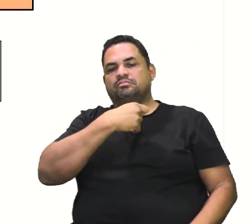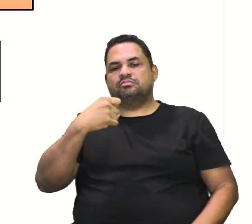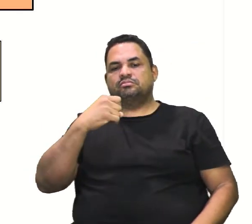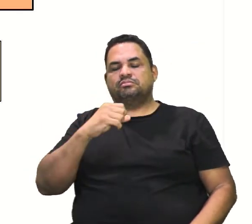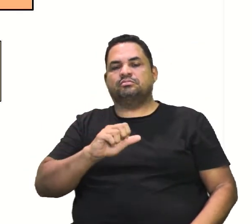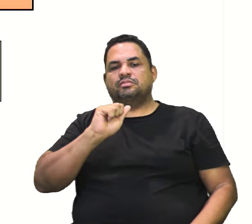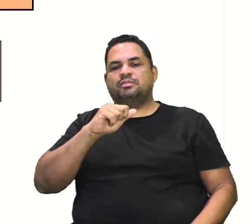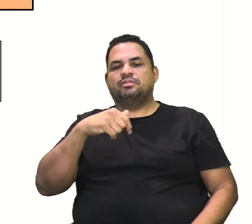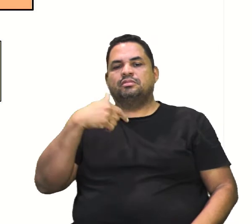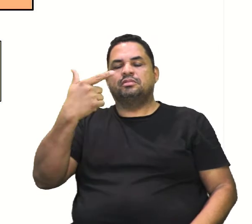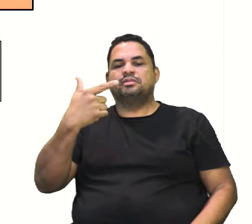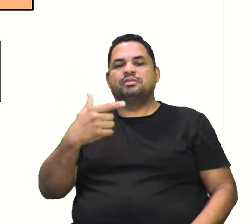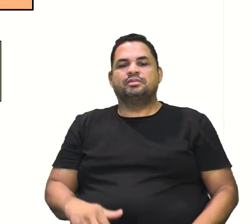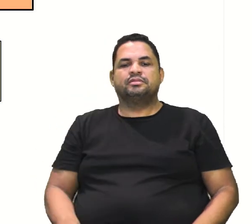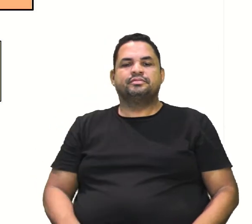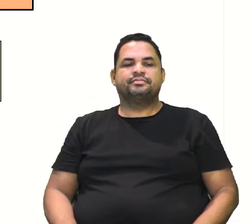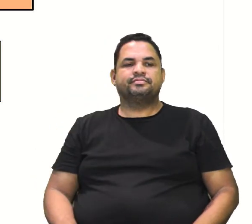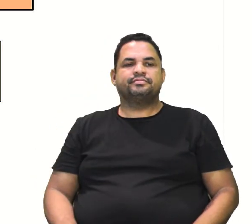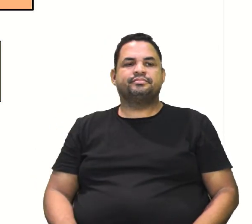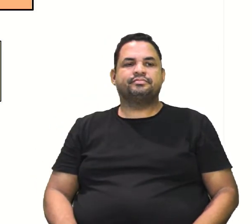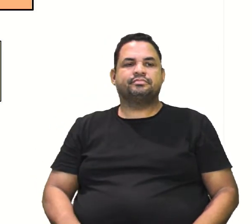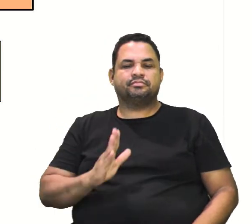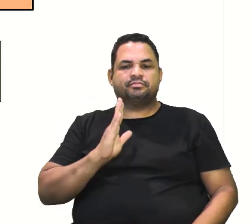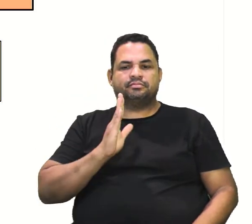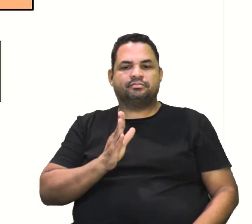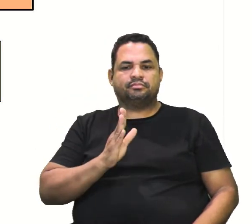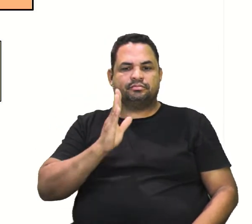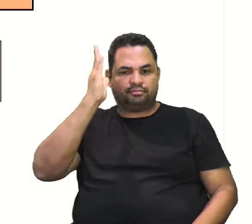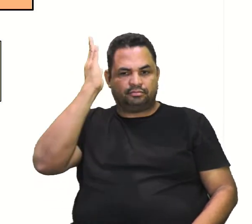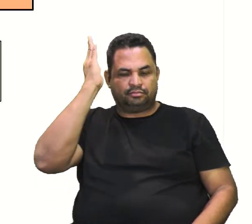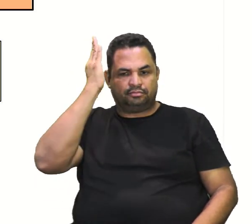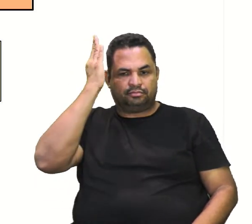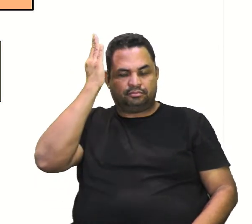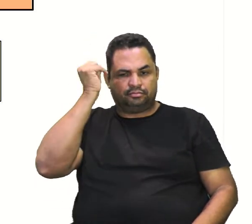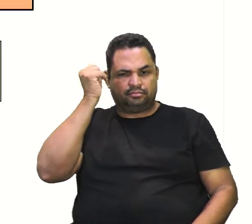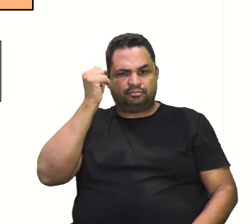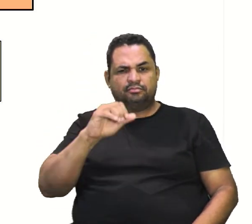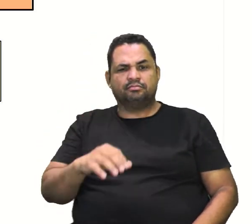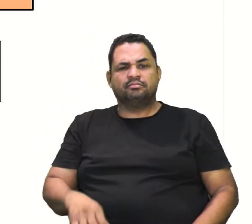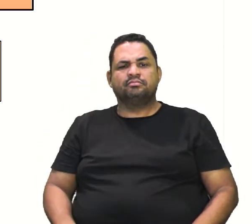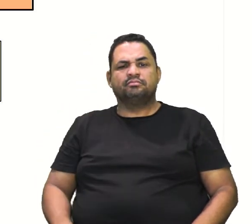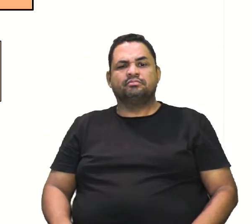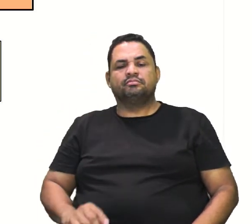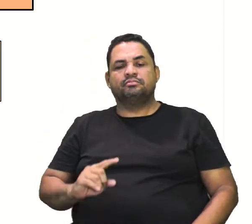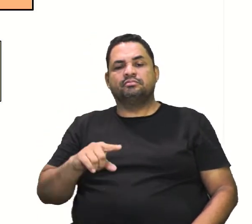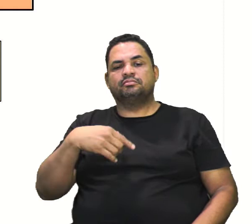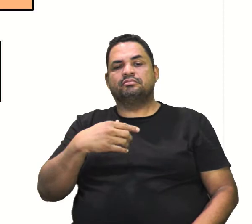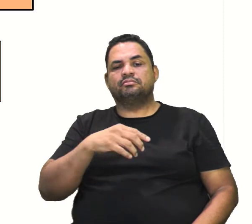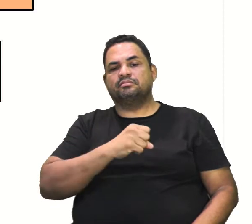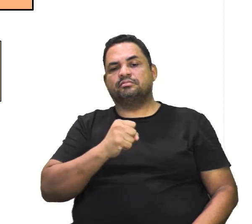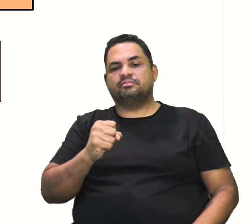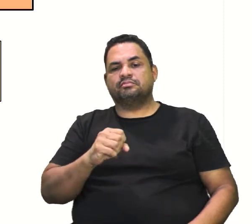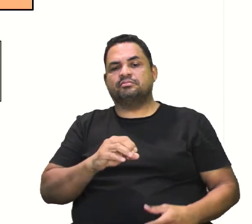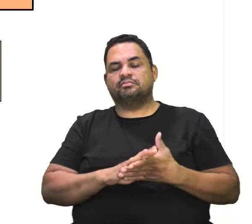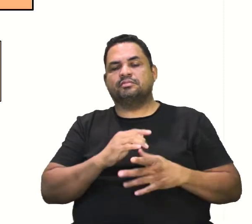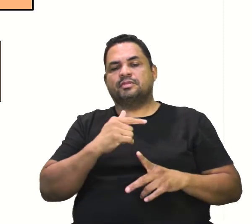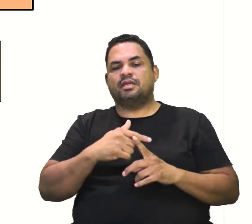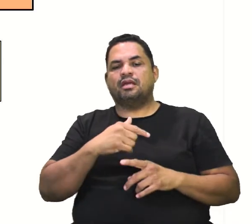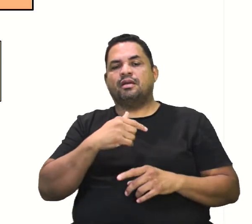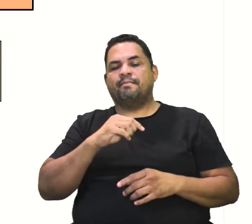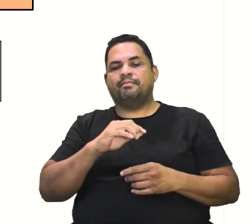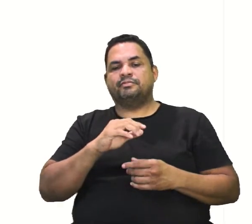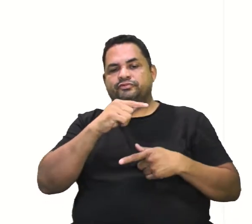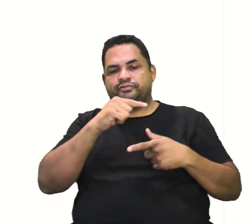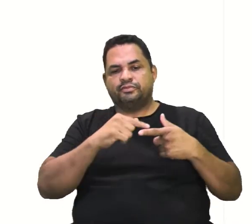quadrado. Então, sem passar para o próximo slide, eu já sei que no próximo vai estar Y menos Y0 dividido por A ao quadrado.